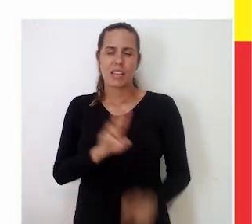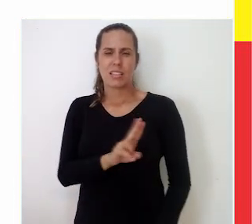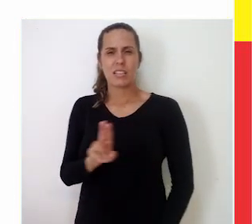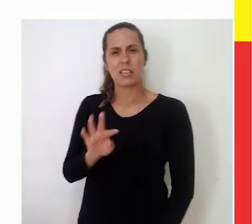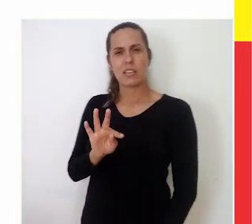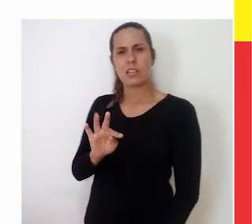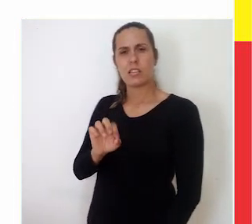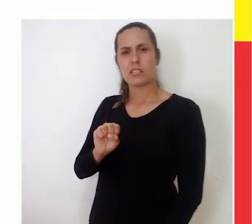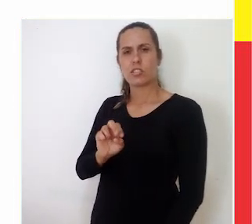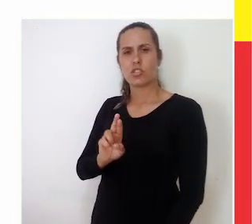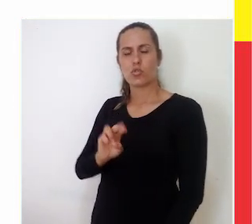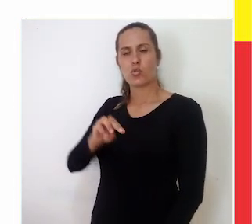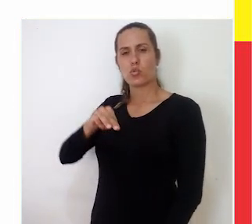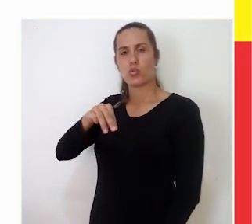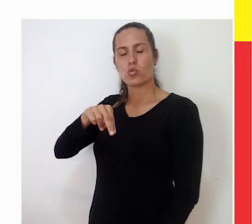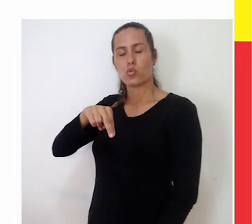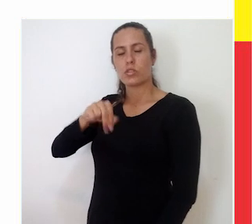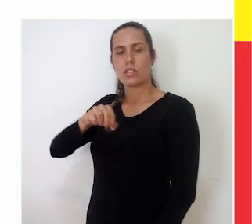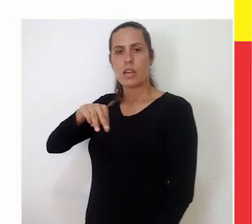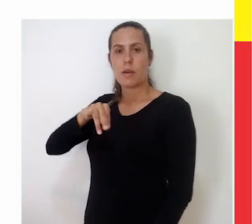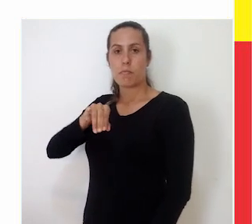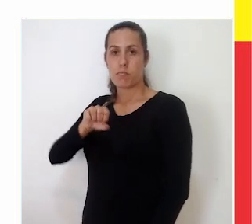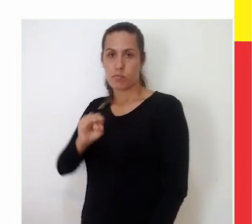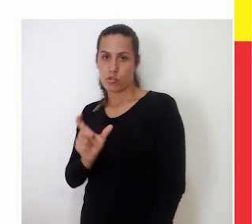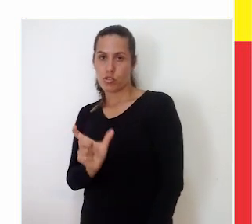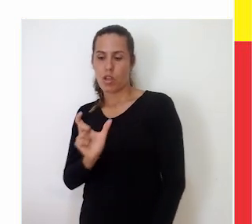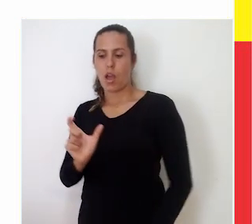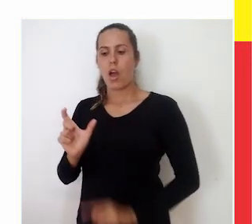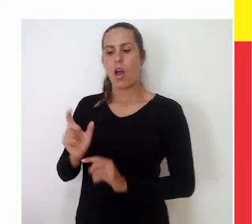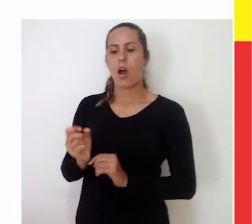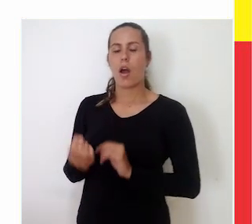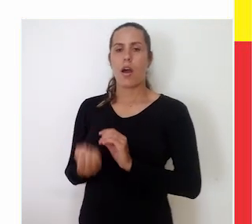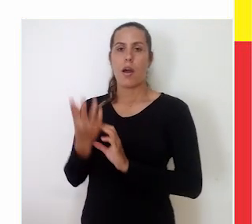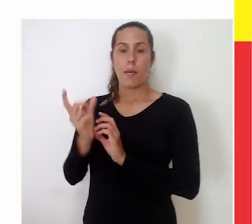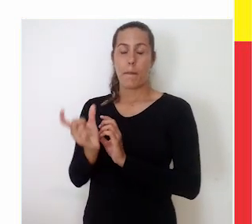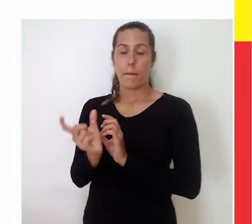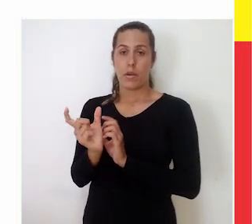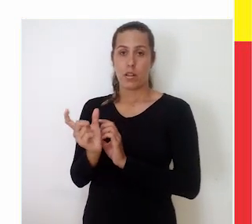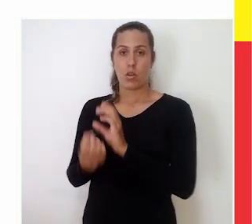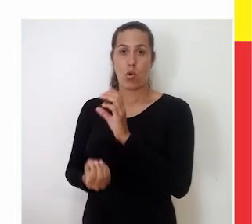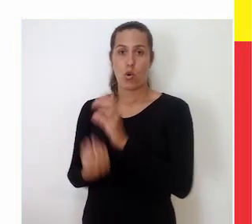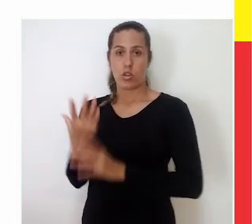uma palavrinha de origem japonesa. Olha só a imagem.